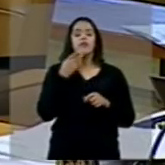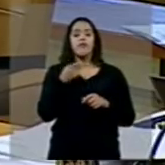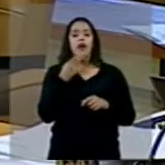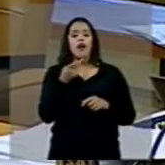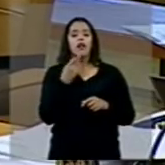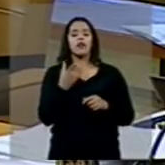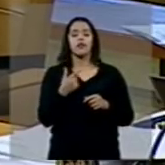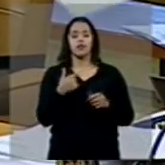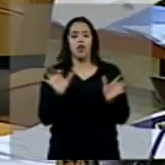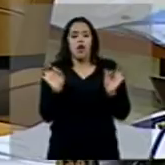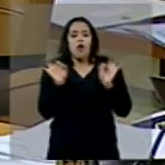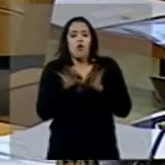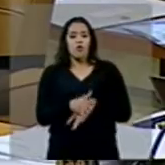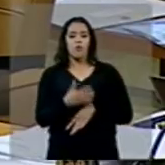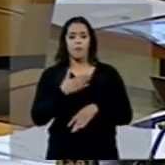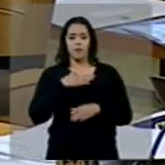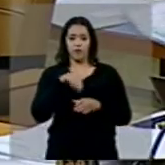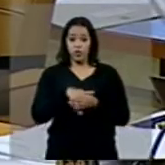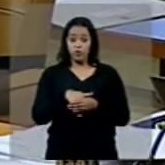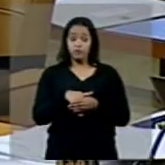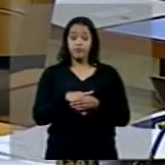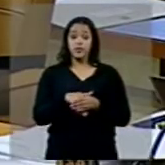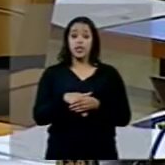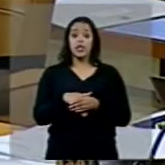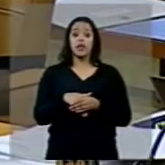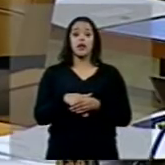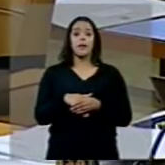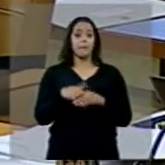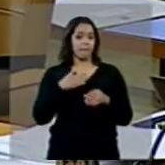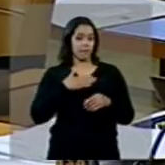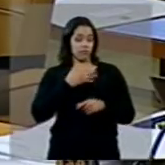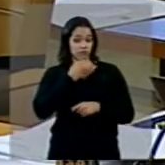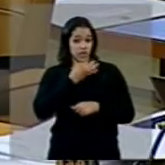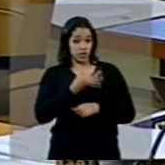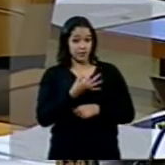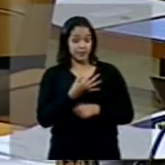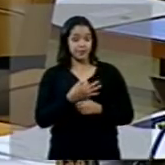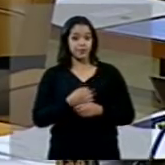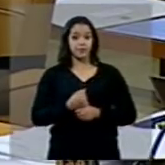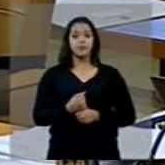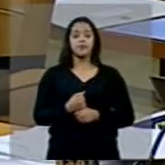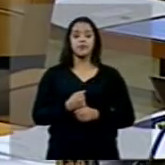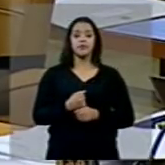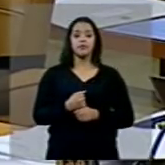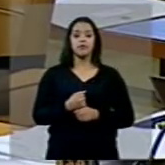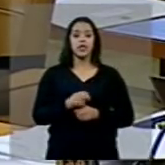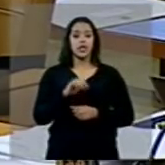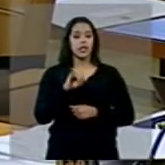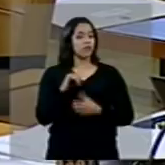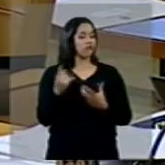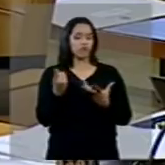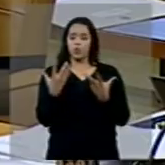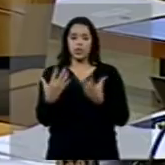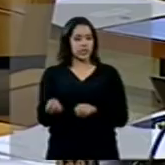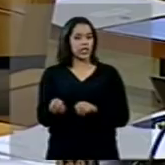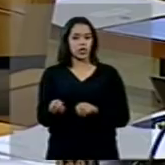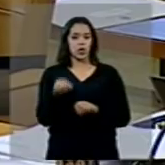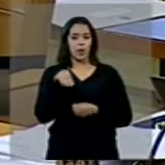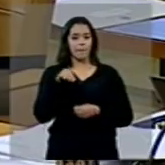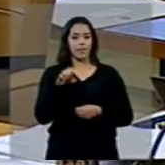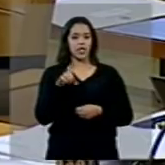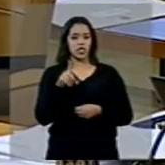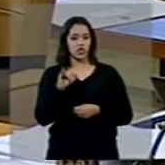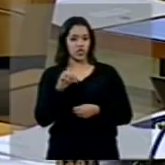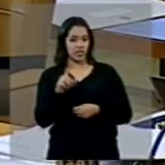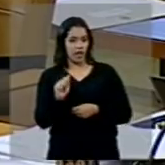conclusão quanto, no meu modo de ver, ao indeferimento da cautelar.